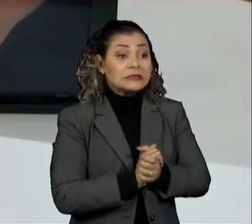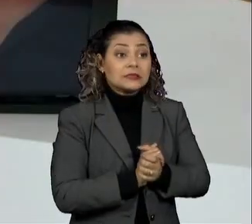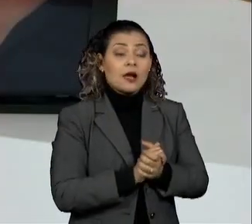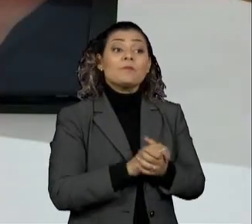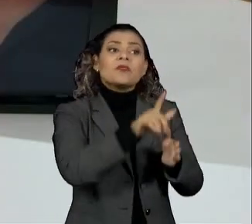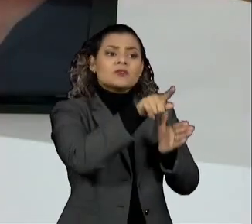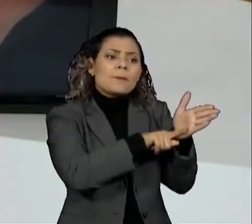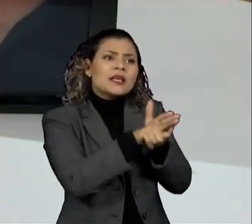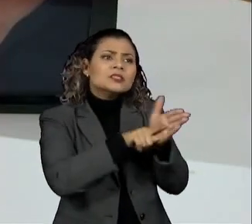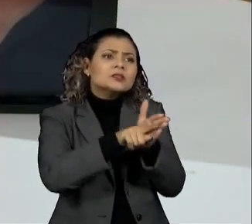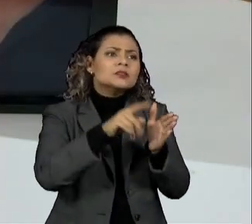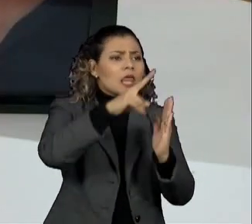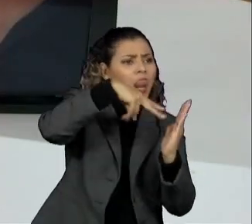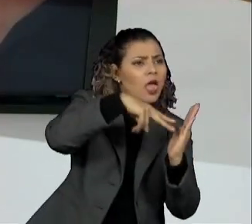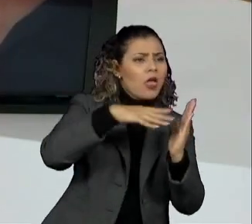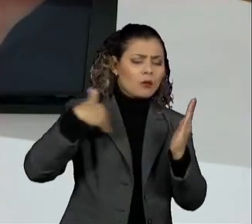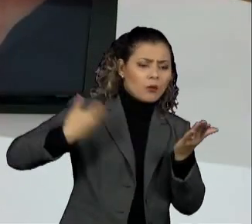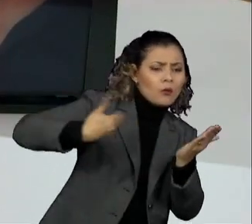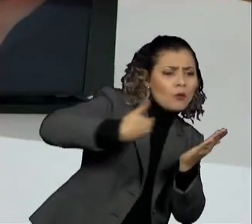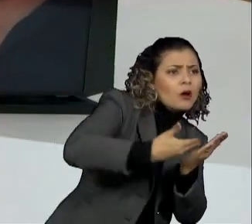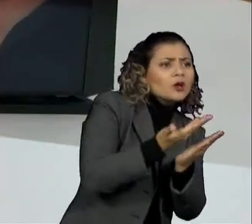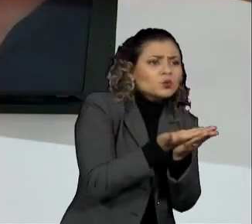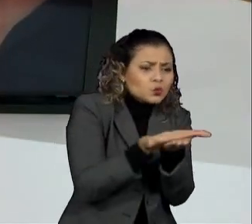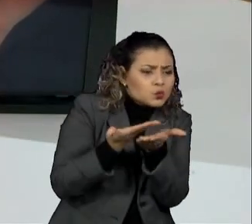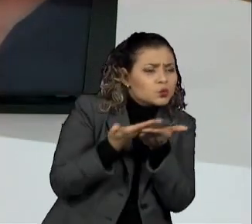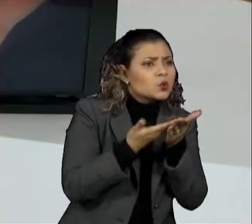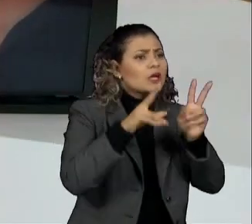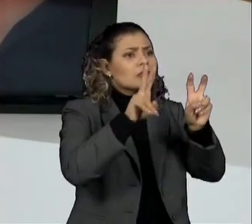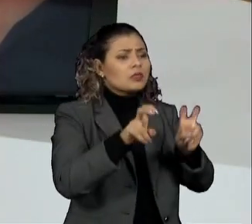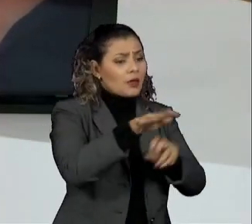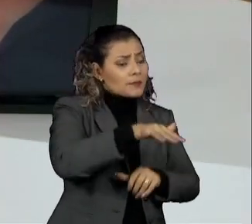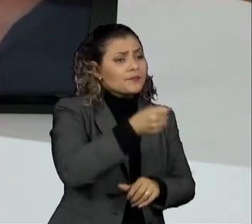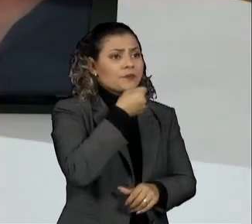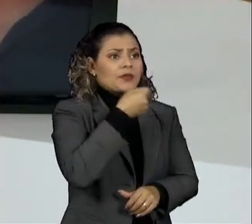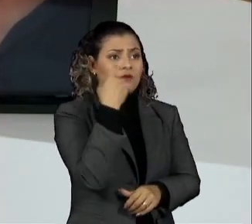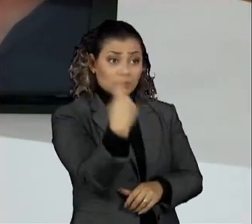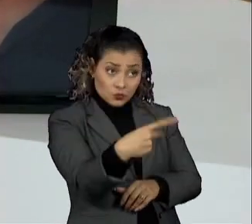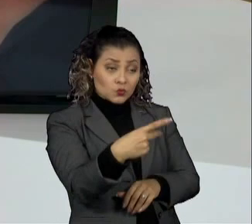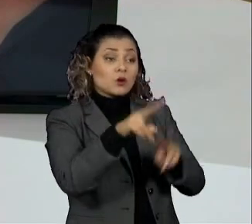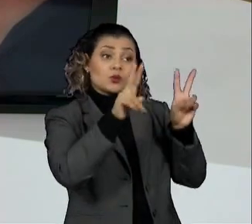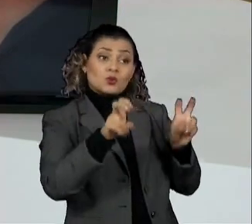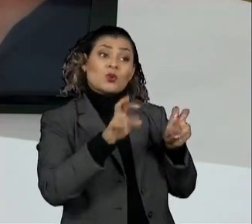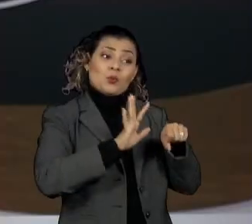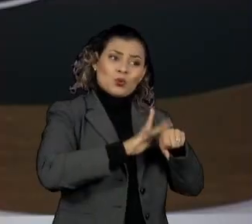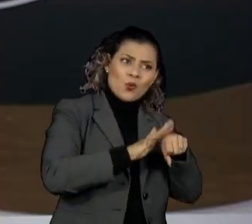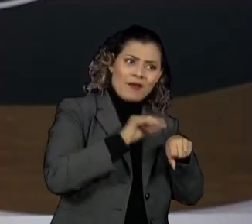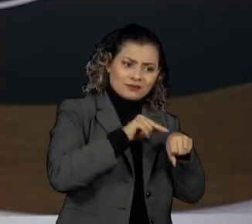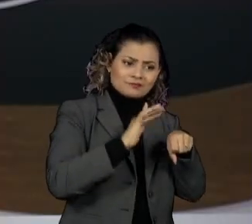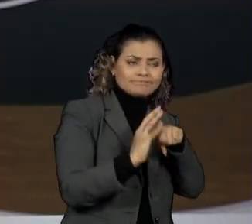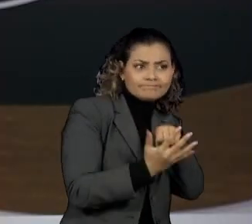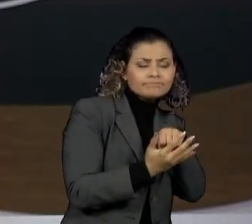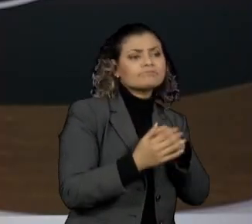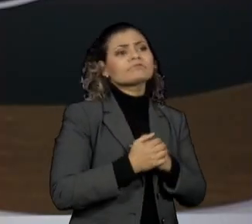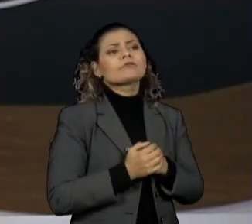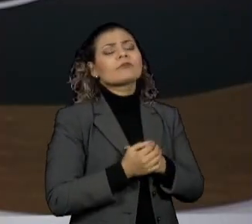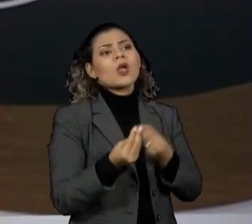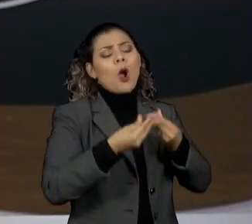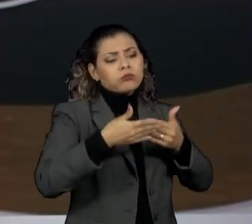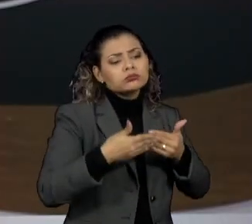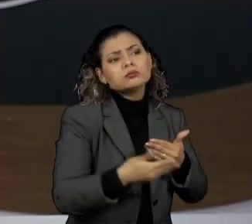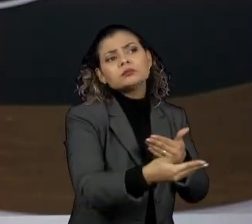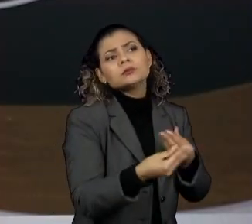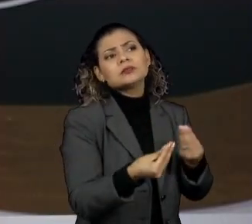Com base no que você tem lido, estudado e falado, dado entrevistas a respeito da pandemia, o que já é possível